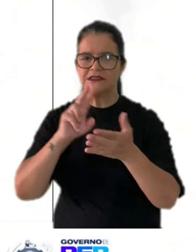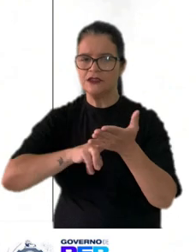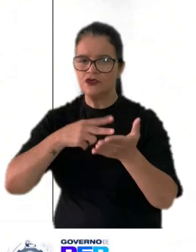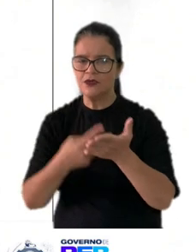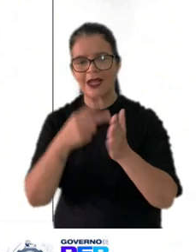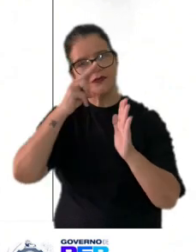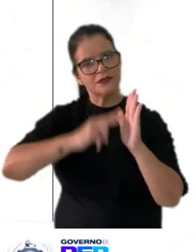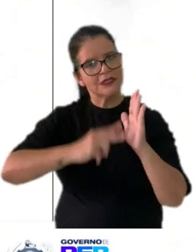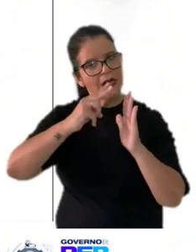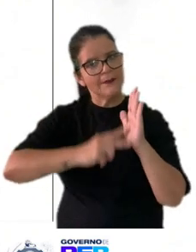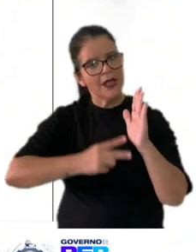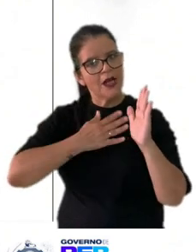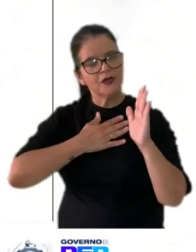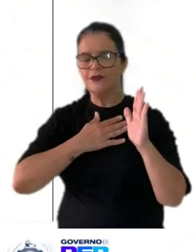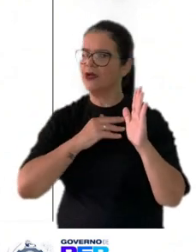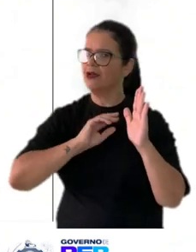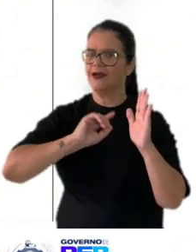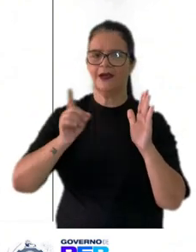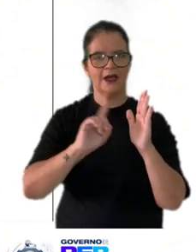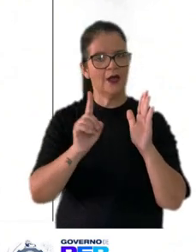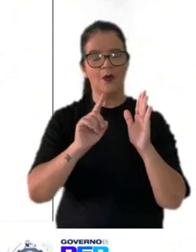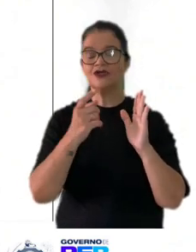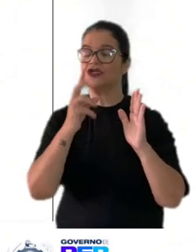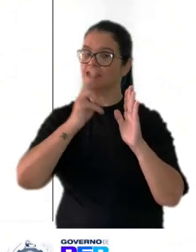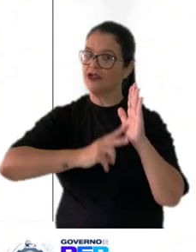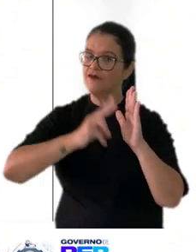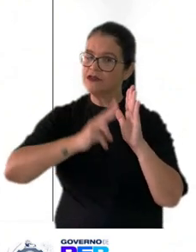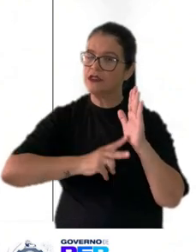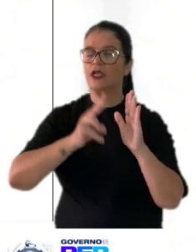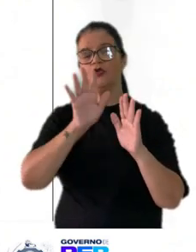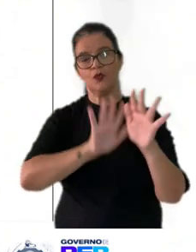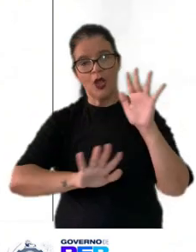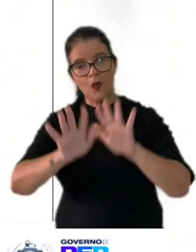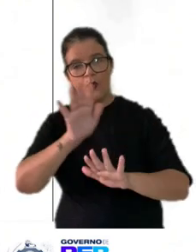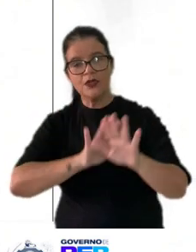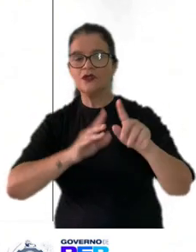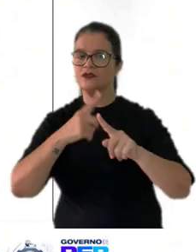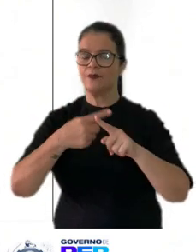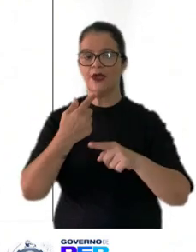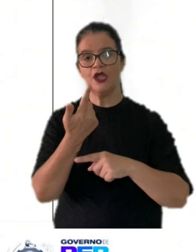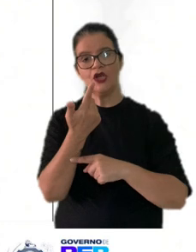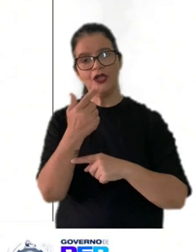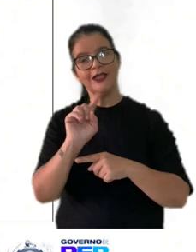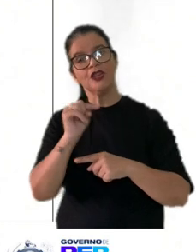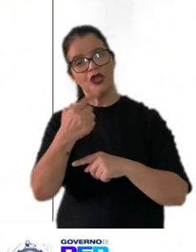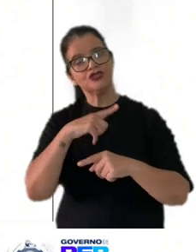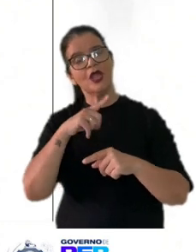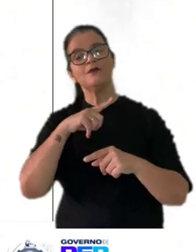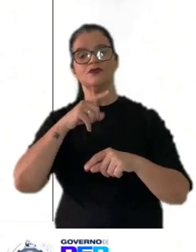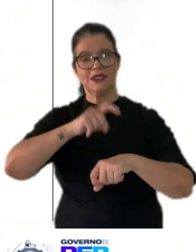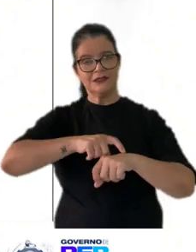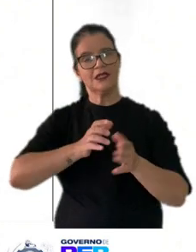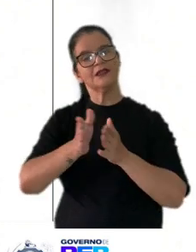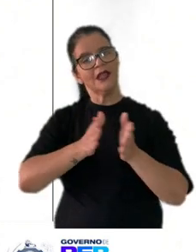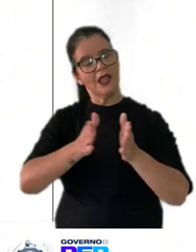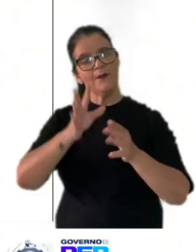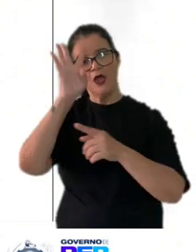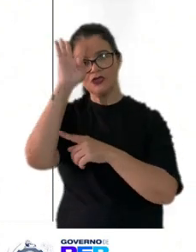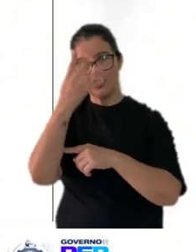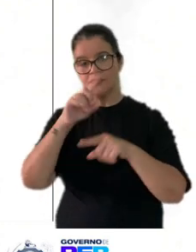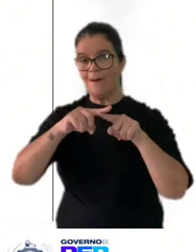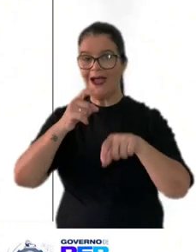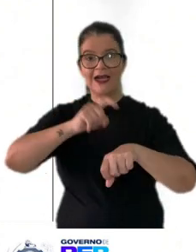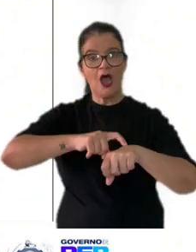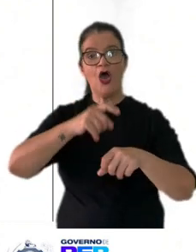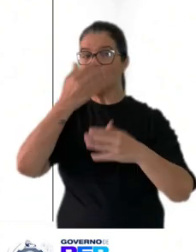não aqui a gente tá fazendo essa leitura mais cuidadosa porque nós temos esse tempo é uma resolução mas lá na hora da prova você